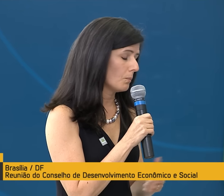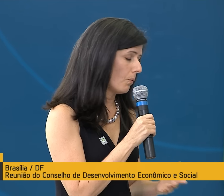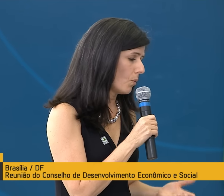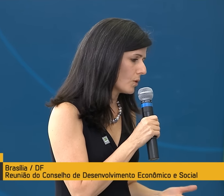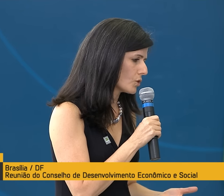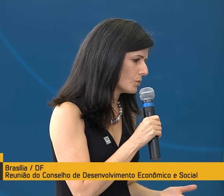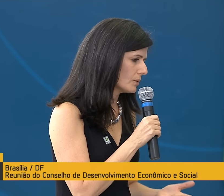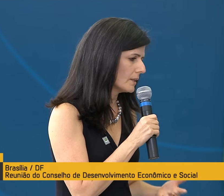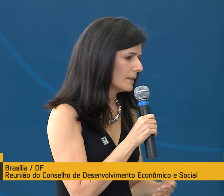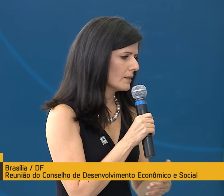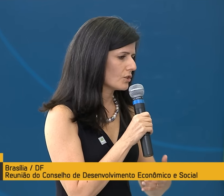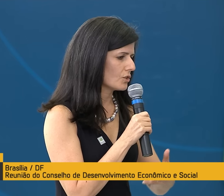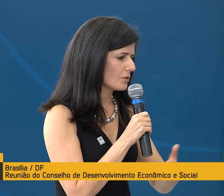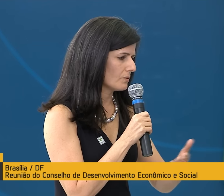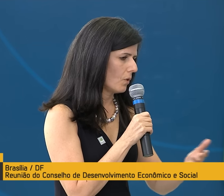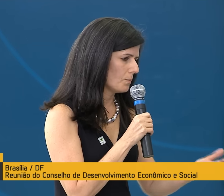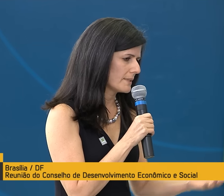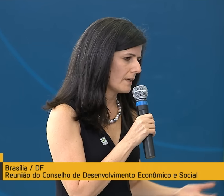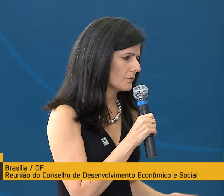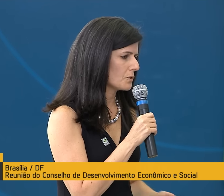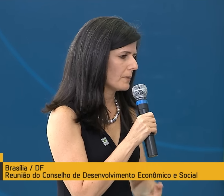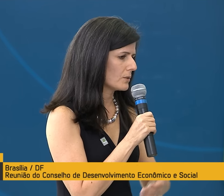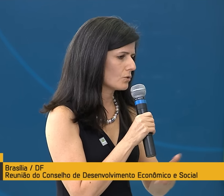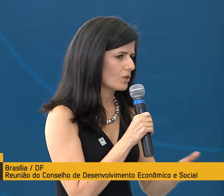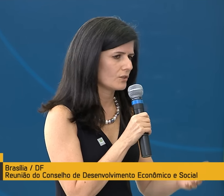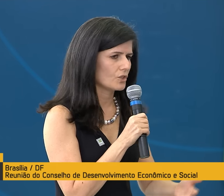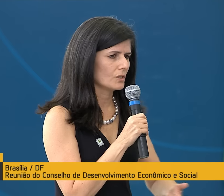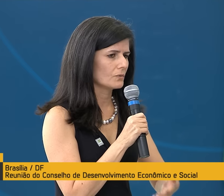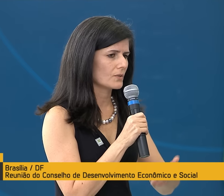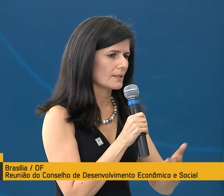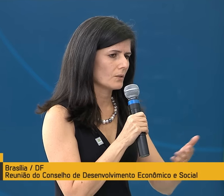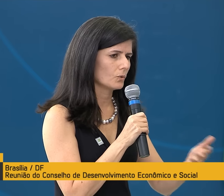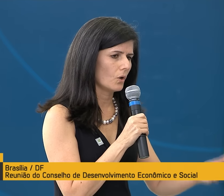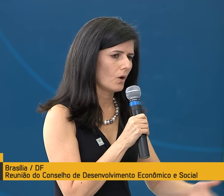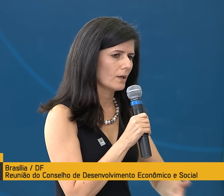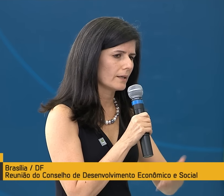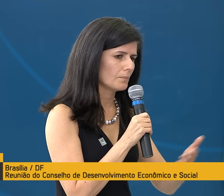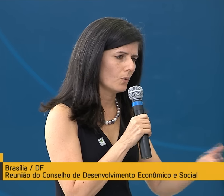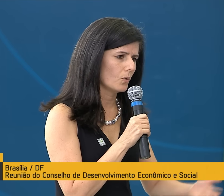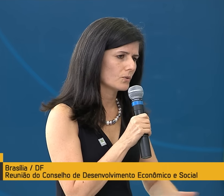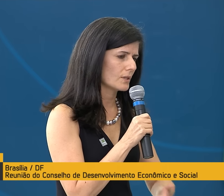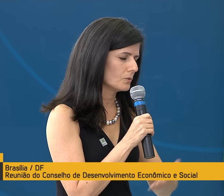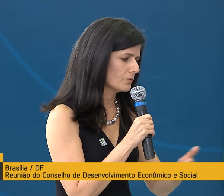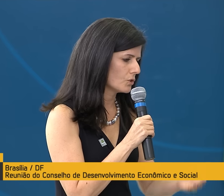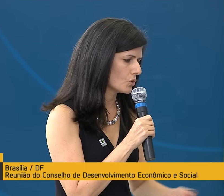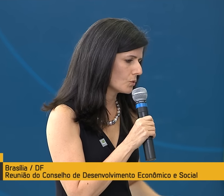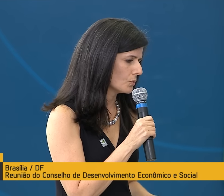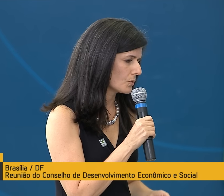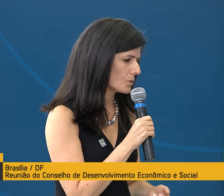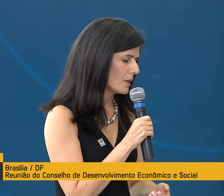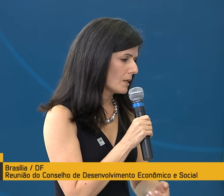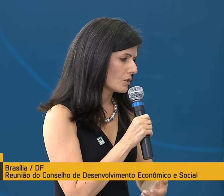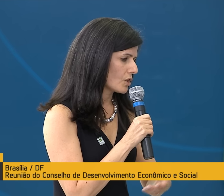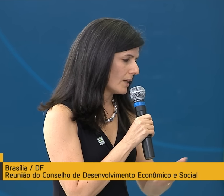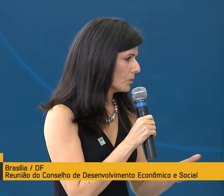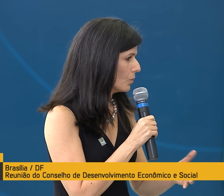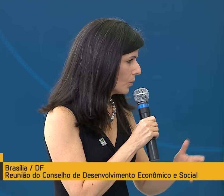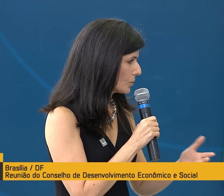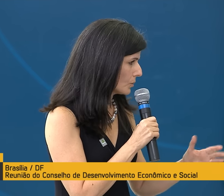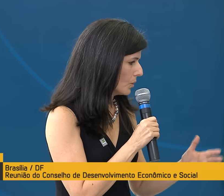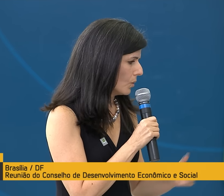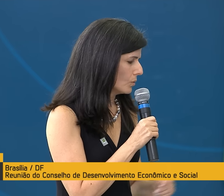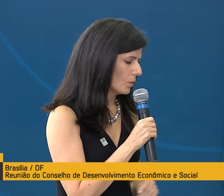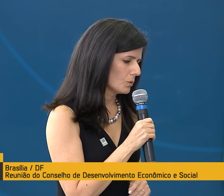internacional tampouco ajuda. A gente observa os preços de ativos, quer dizer, o dólar, a bolsa, a curva de juros, já